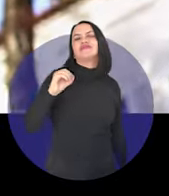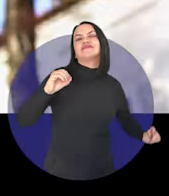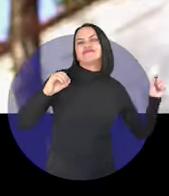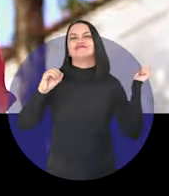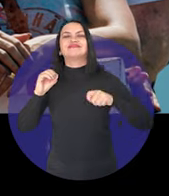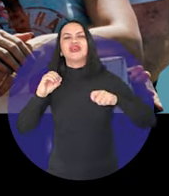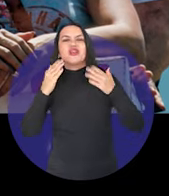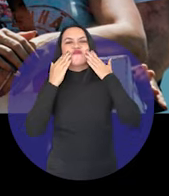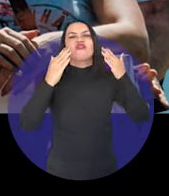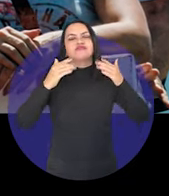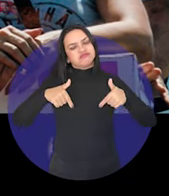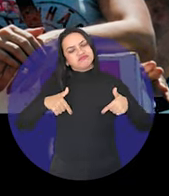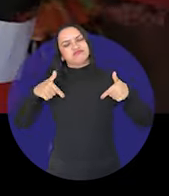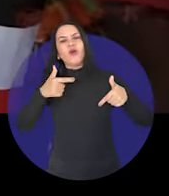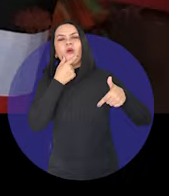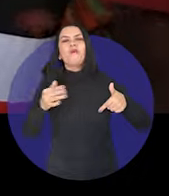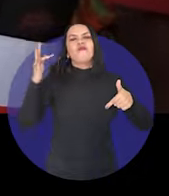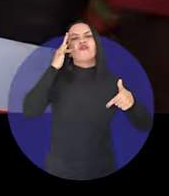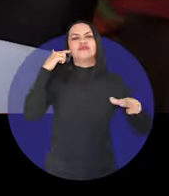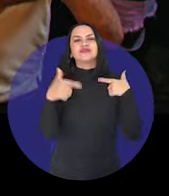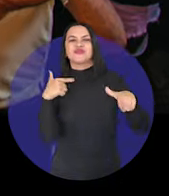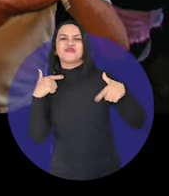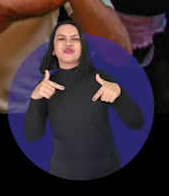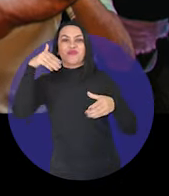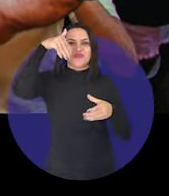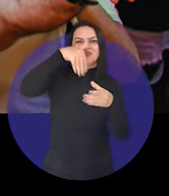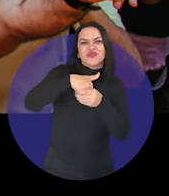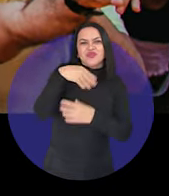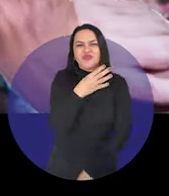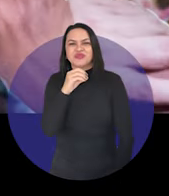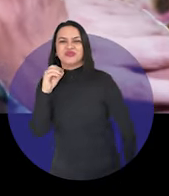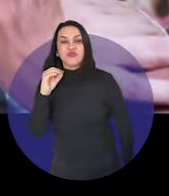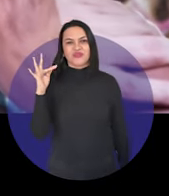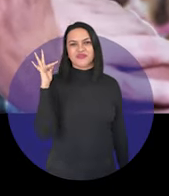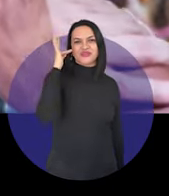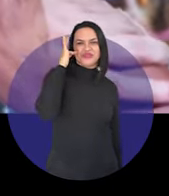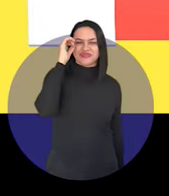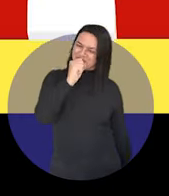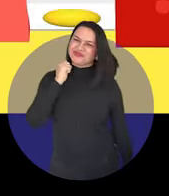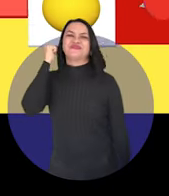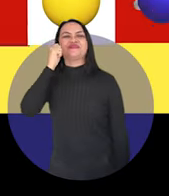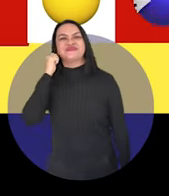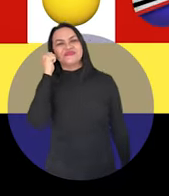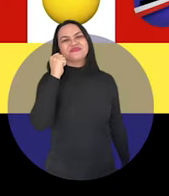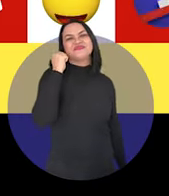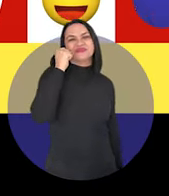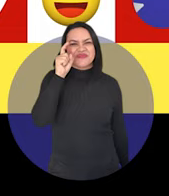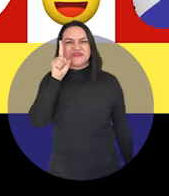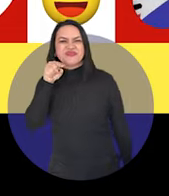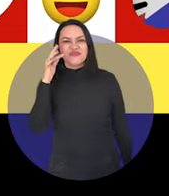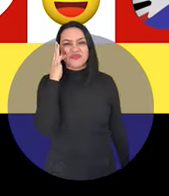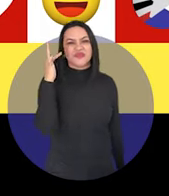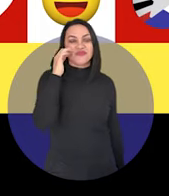Dino é 400, ele enfrenta, ele encara, um homem é trabalhador, o meu voto é 400. Flávio Dino, senador!